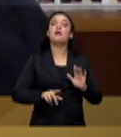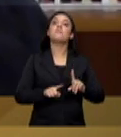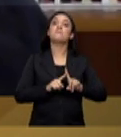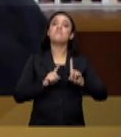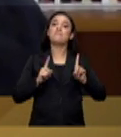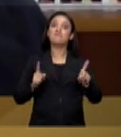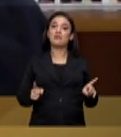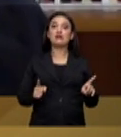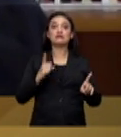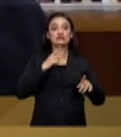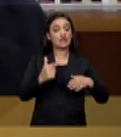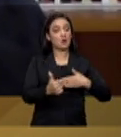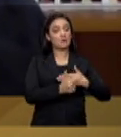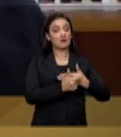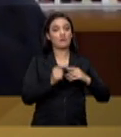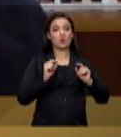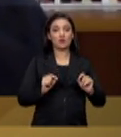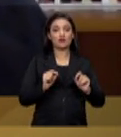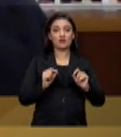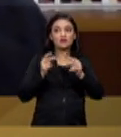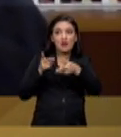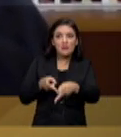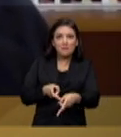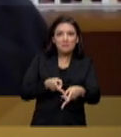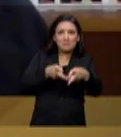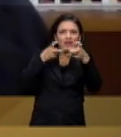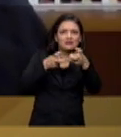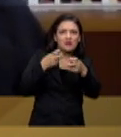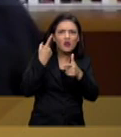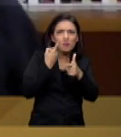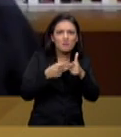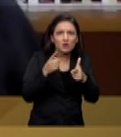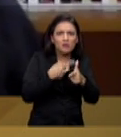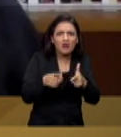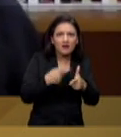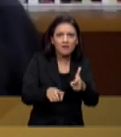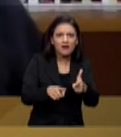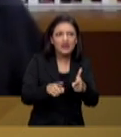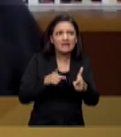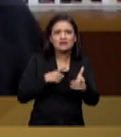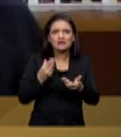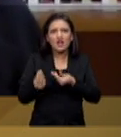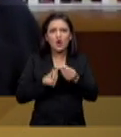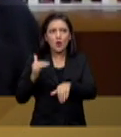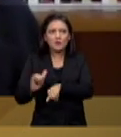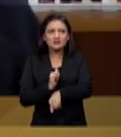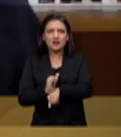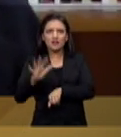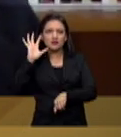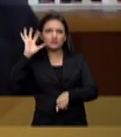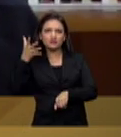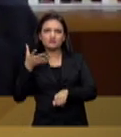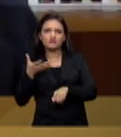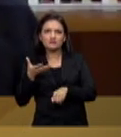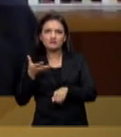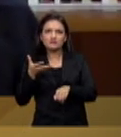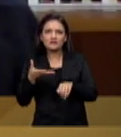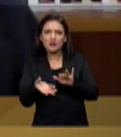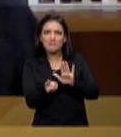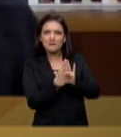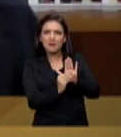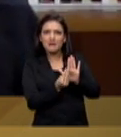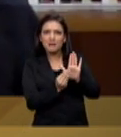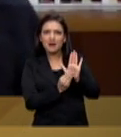o papel de fazer diagnósticos dos problemas e apontar soluções. Aliás, nesse